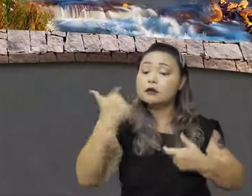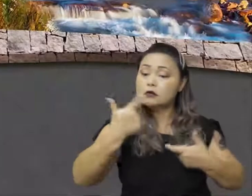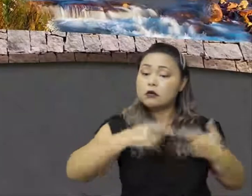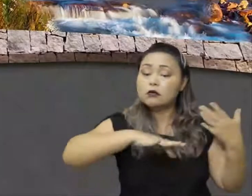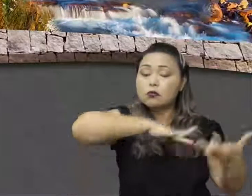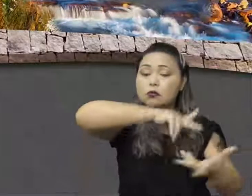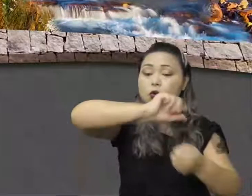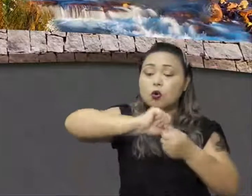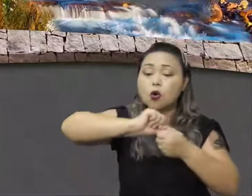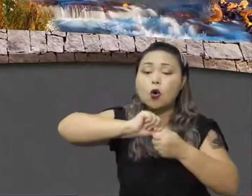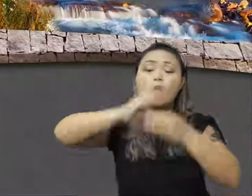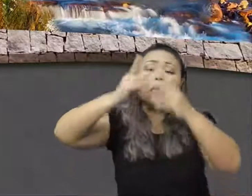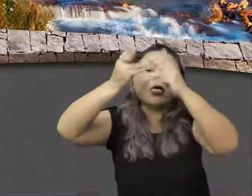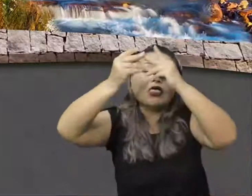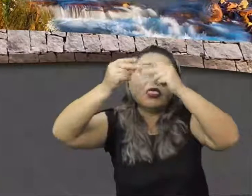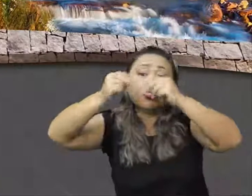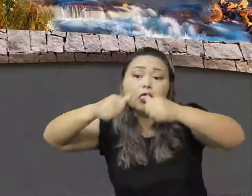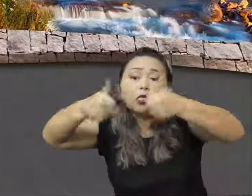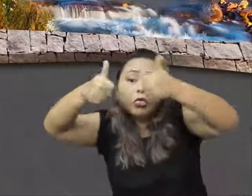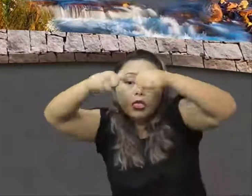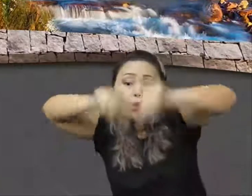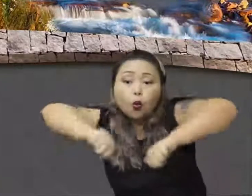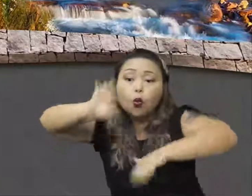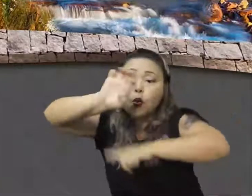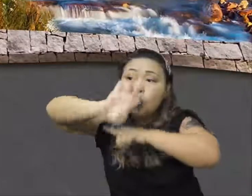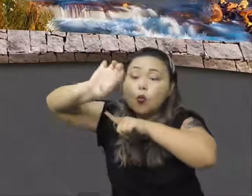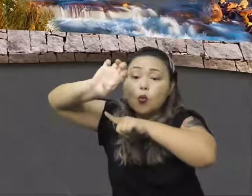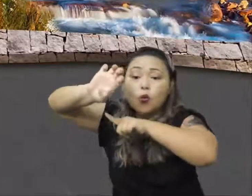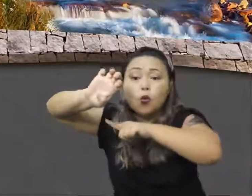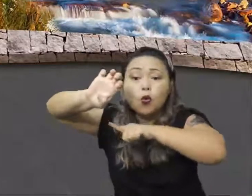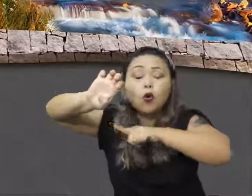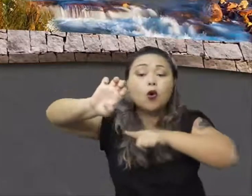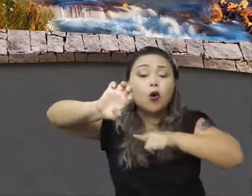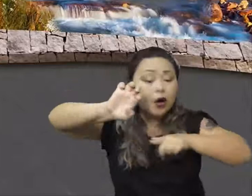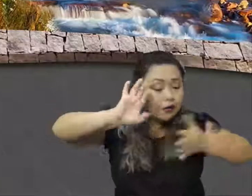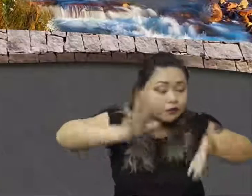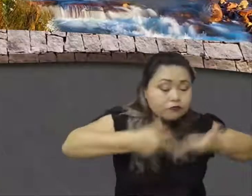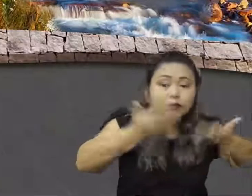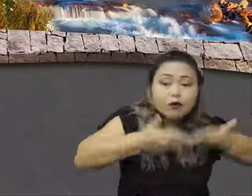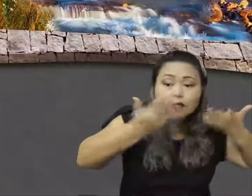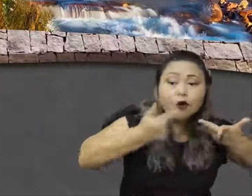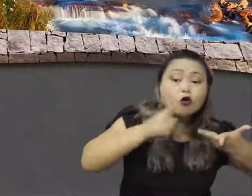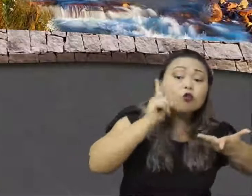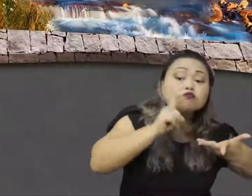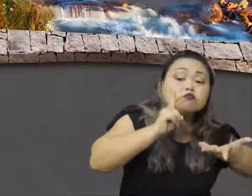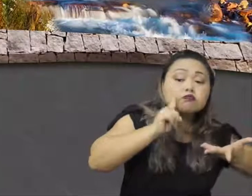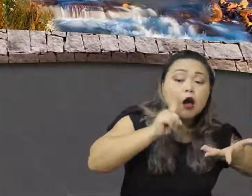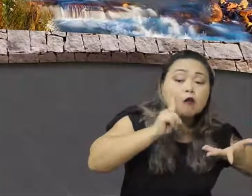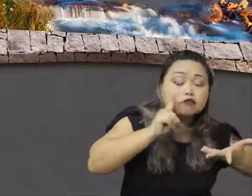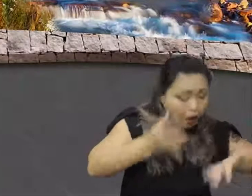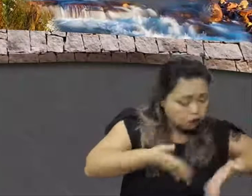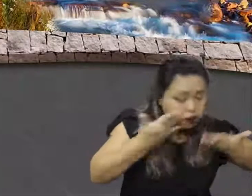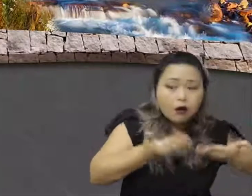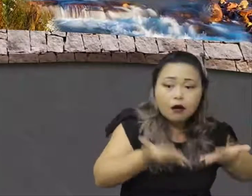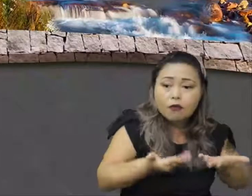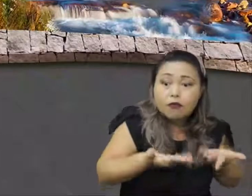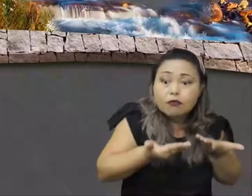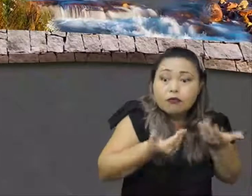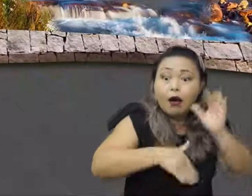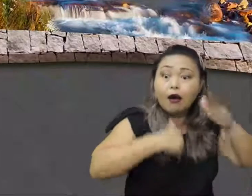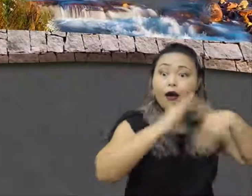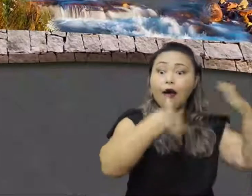enquanto destruiu a Europa, favoreceu o grande desenvolvimento dos Estados Unidos.